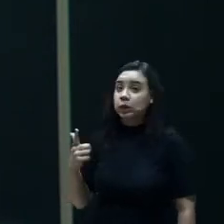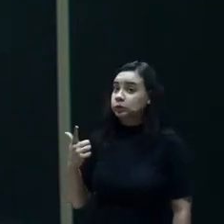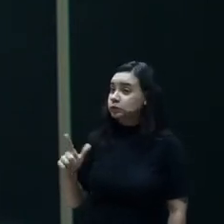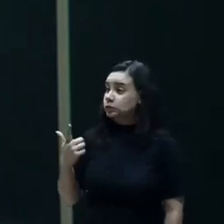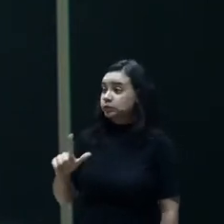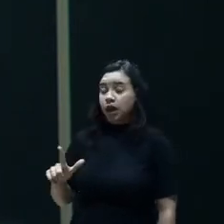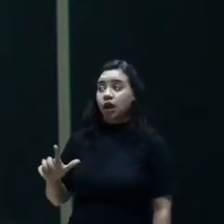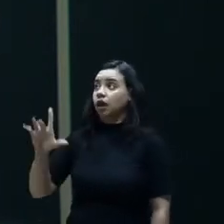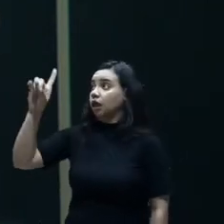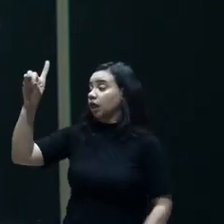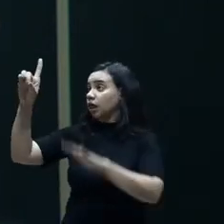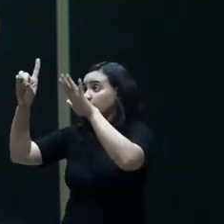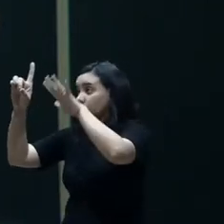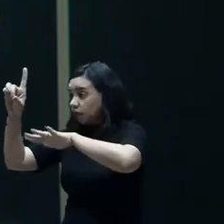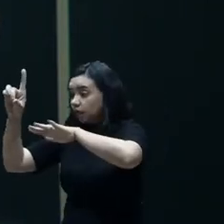vamos desagradar o outro.